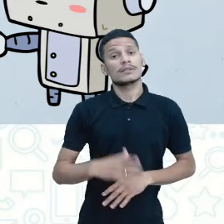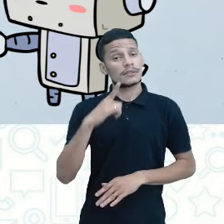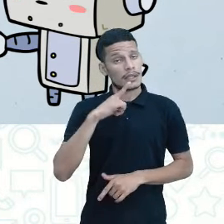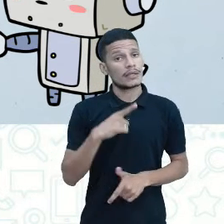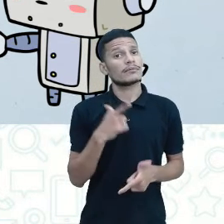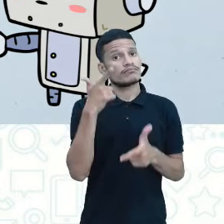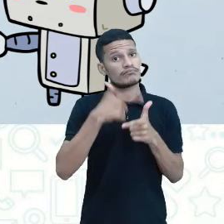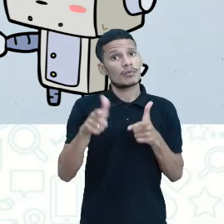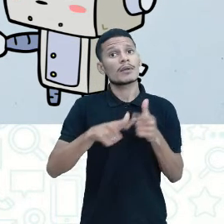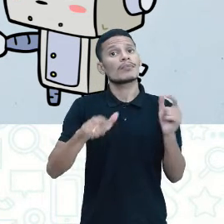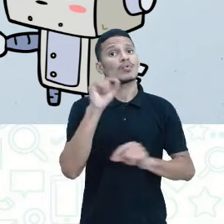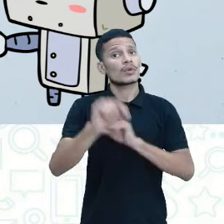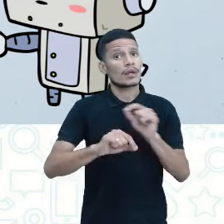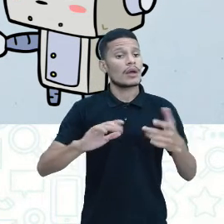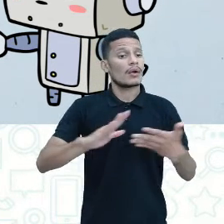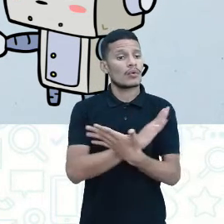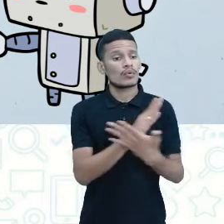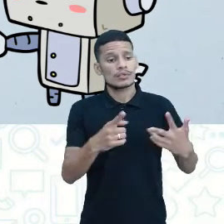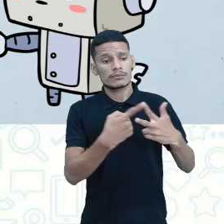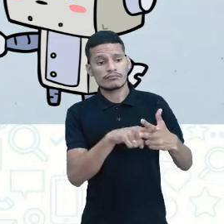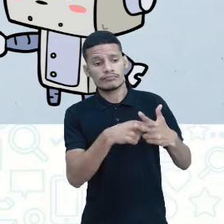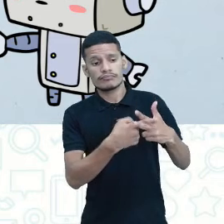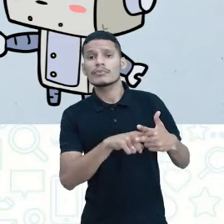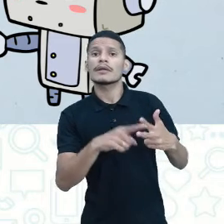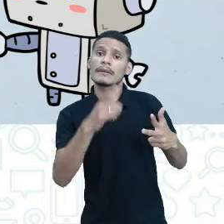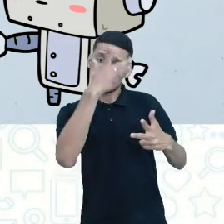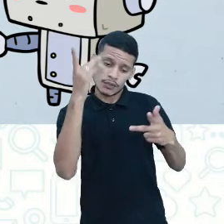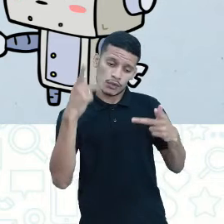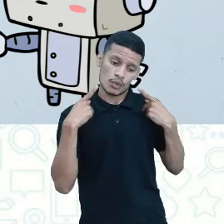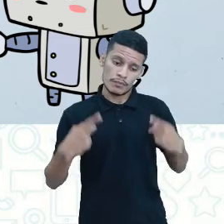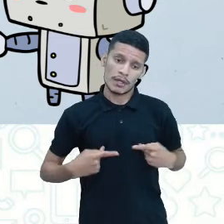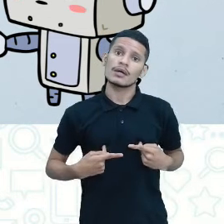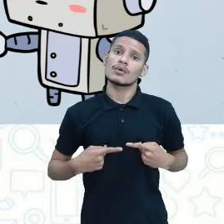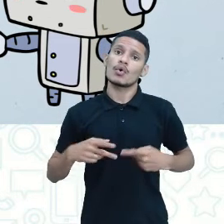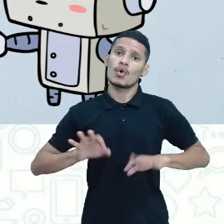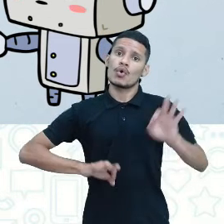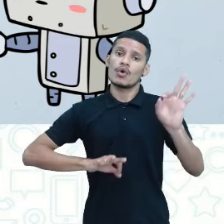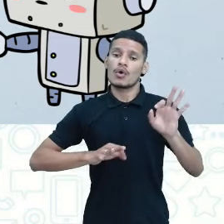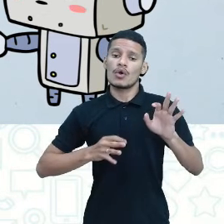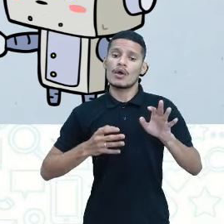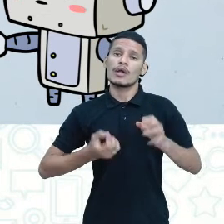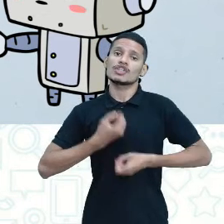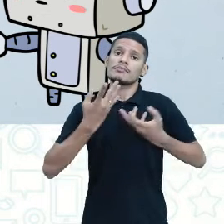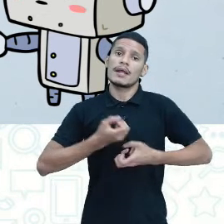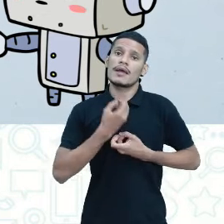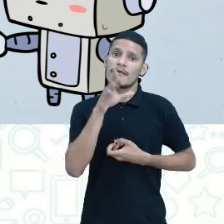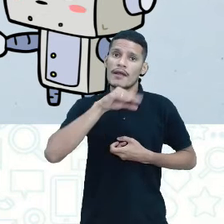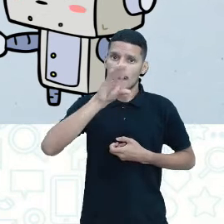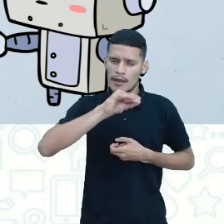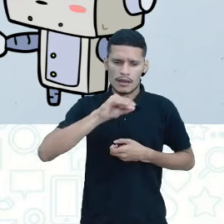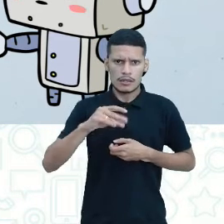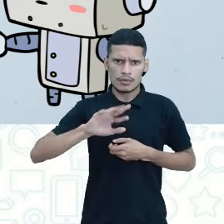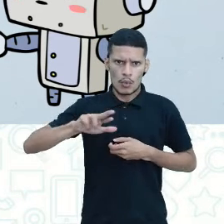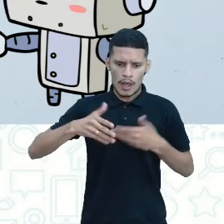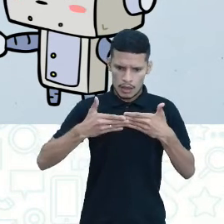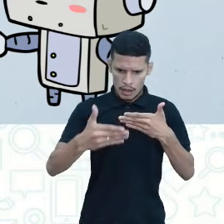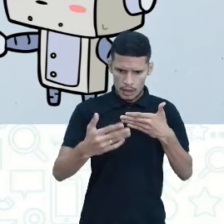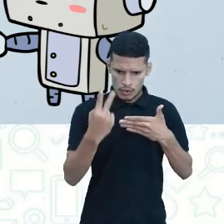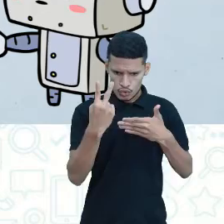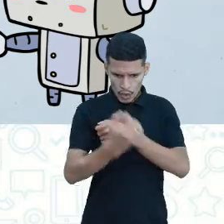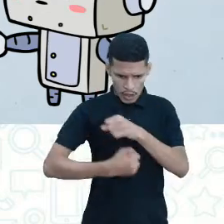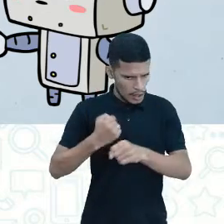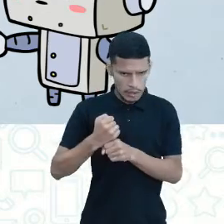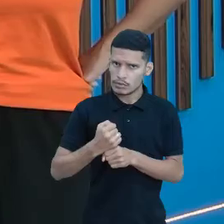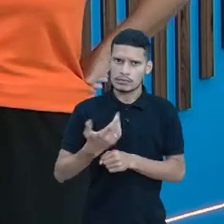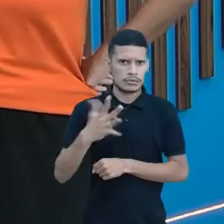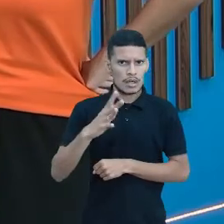segundo os linguistas, ajustes na maneira que os humanos se expressam. Claro que não é um ajuste para daqui a 2 anos, né, gente? É algo de, sei